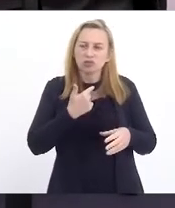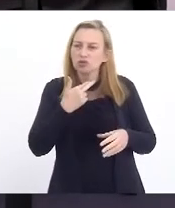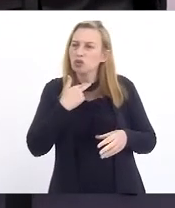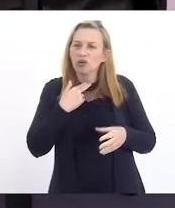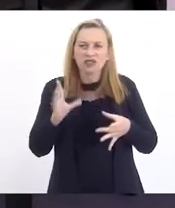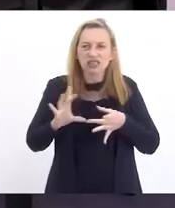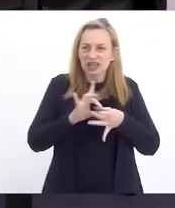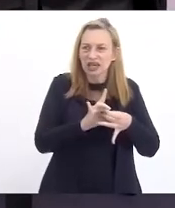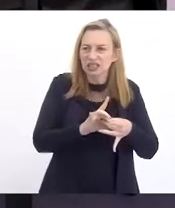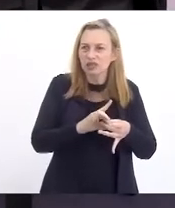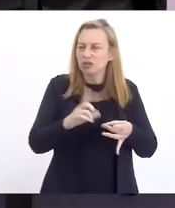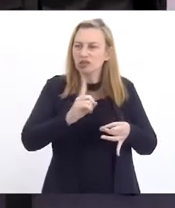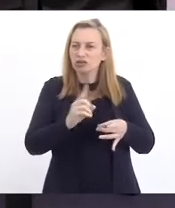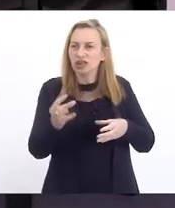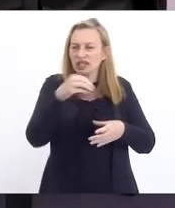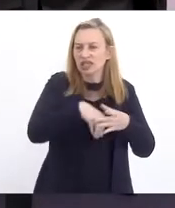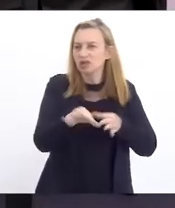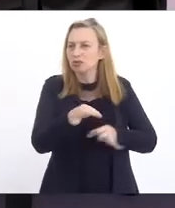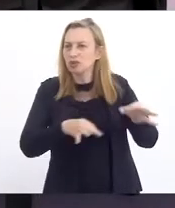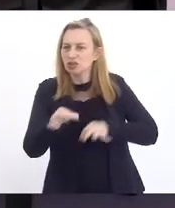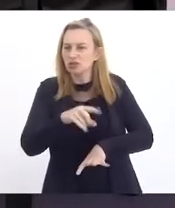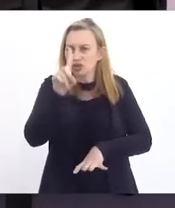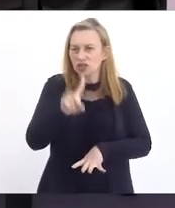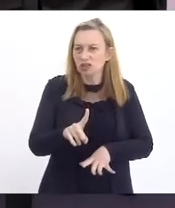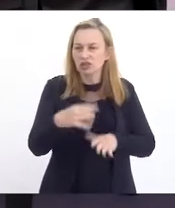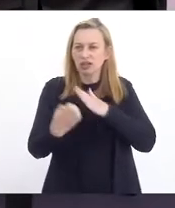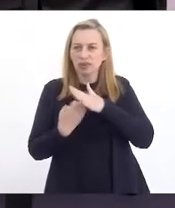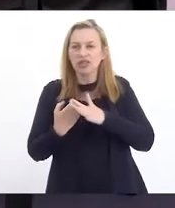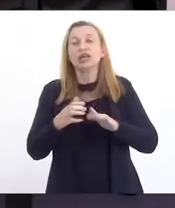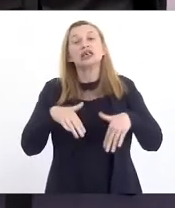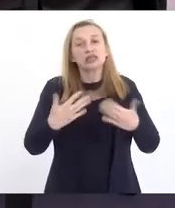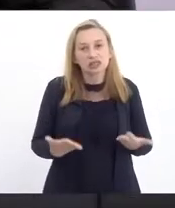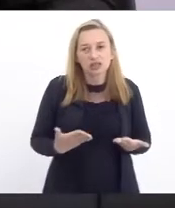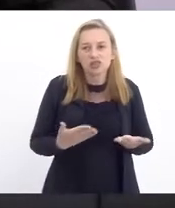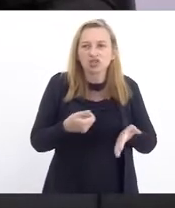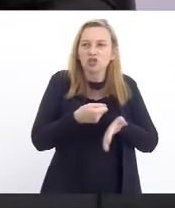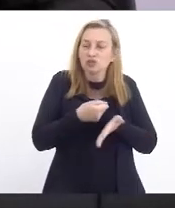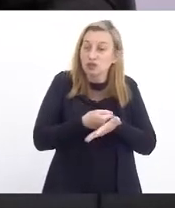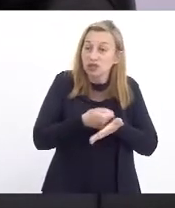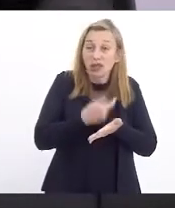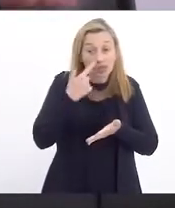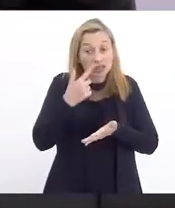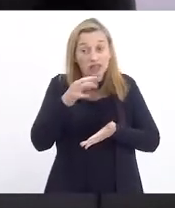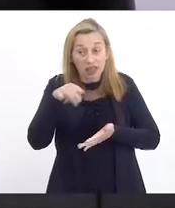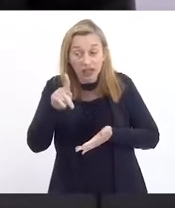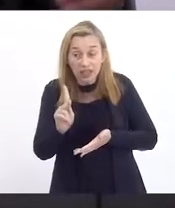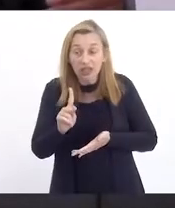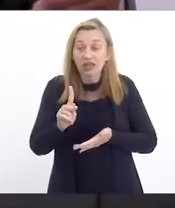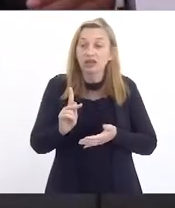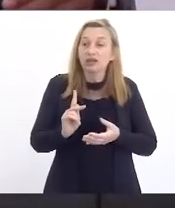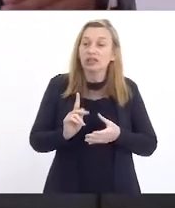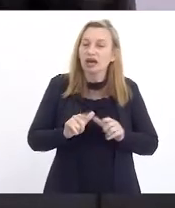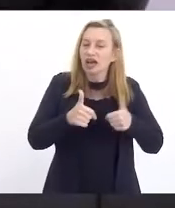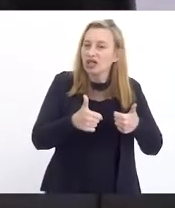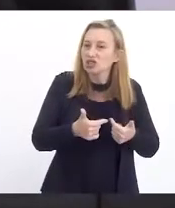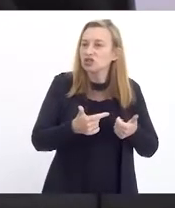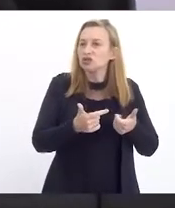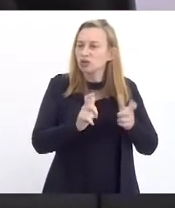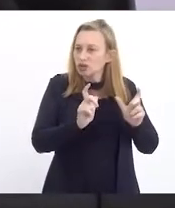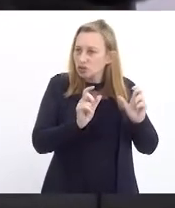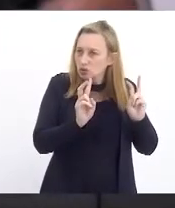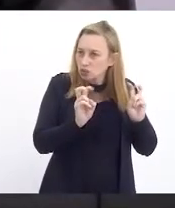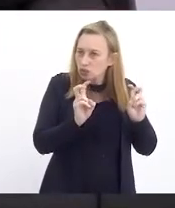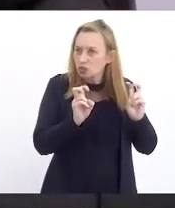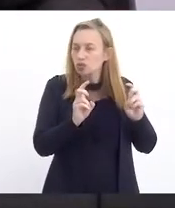tronco coletor, porque não está no plano de diretor de investimento da concessionária. Então, a gente está em cima desse TAC, porque eu acho que é ele que atua na causa, né? E está fomentando